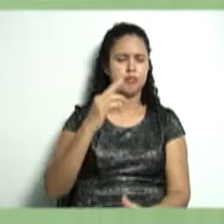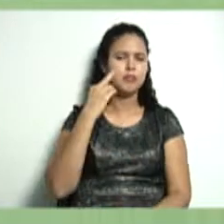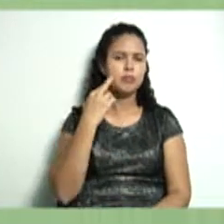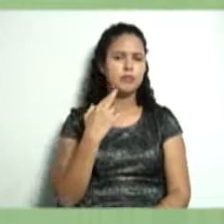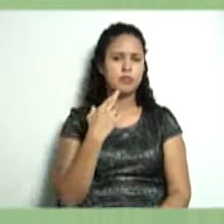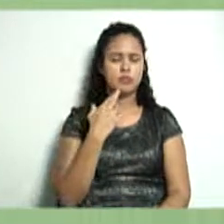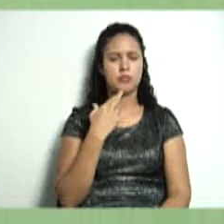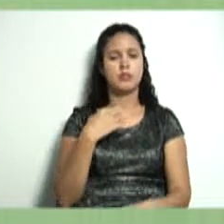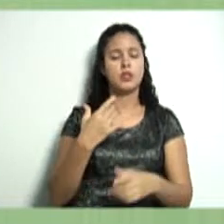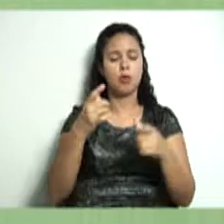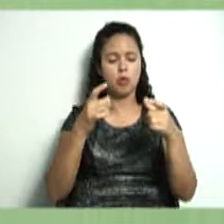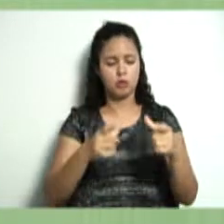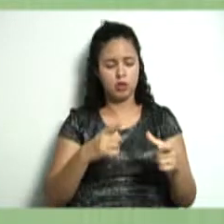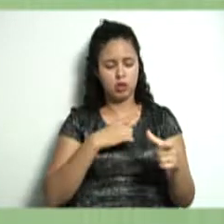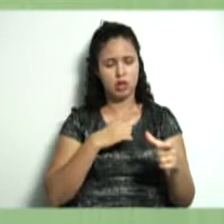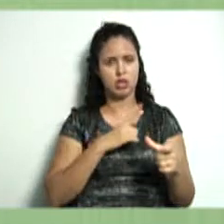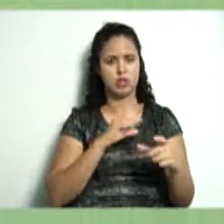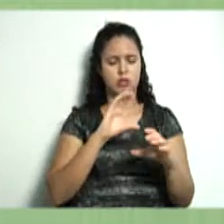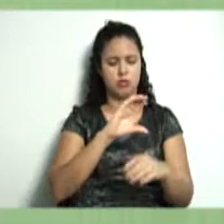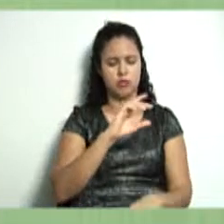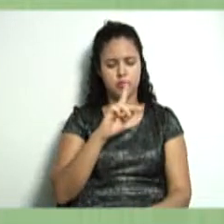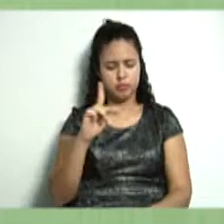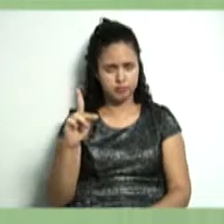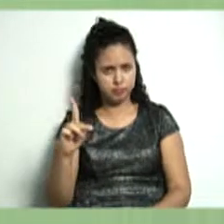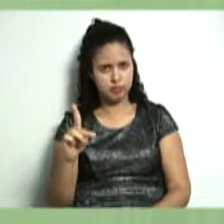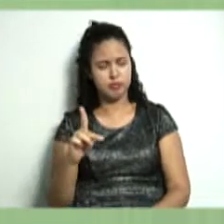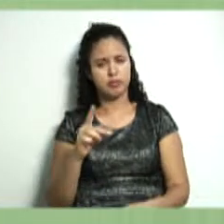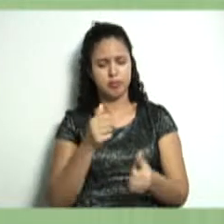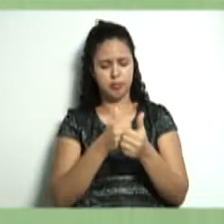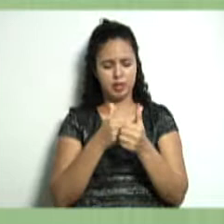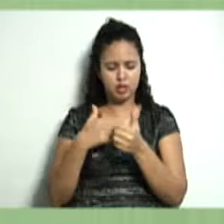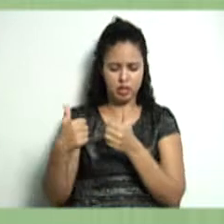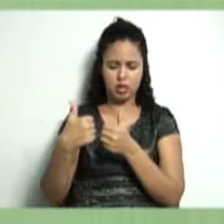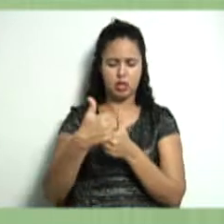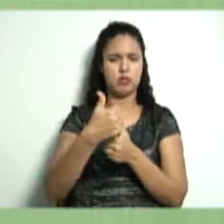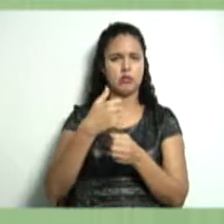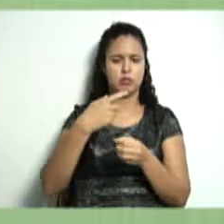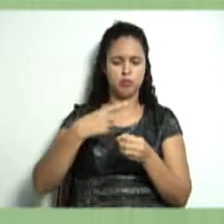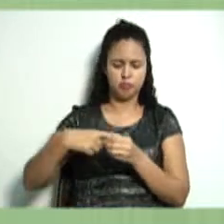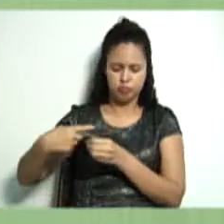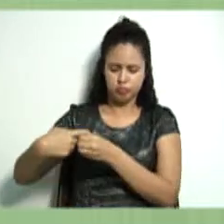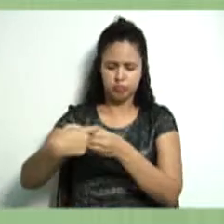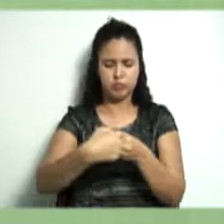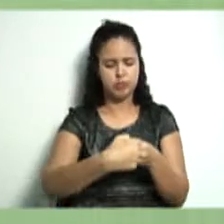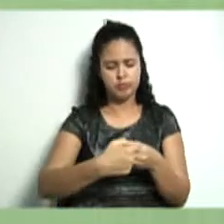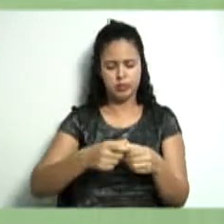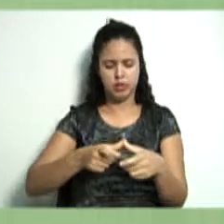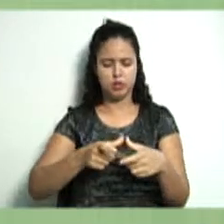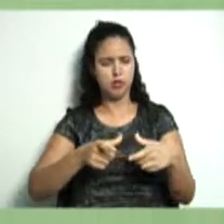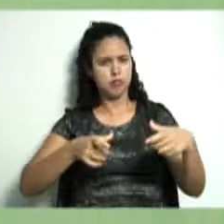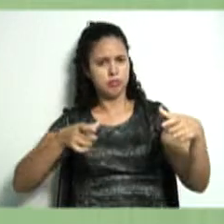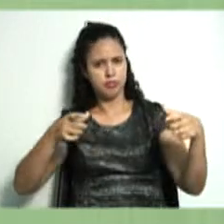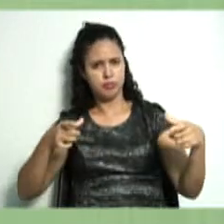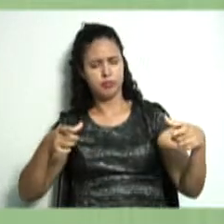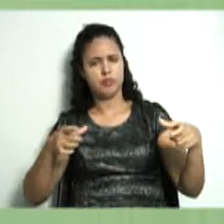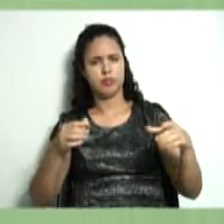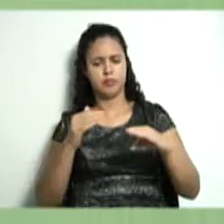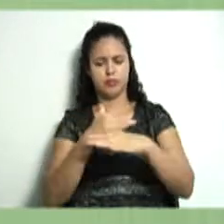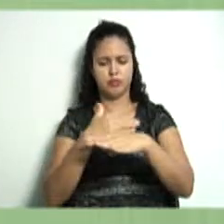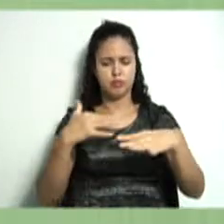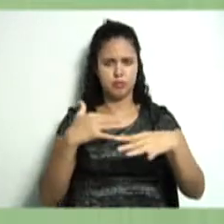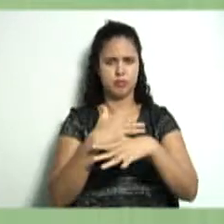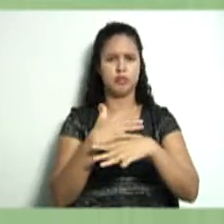onde tem uma cooperativa, a comunidade que tem uma cooperativa, ela tende a desenvolver-se junto com